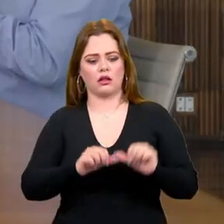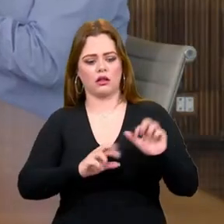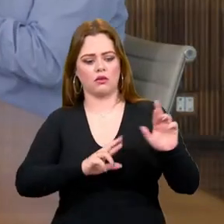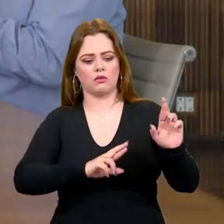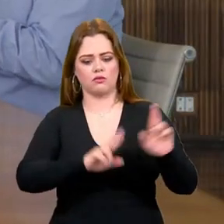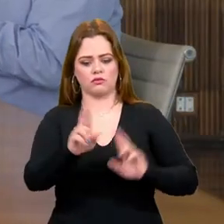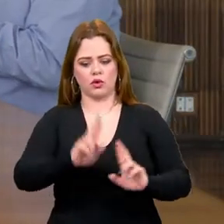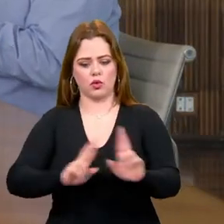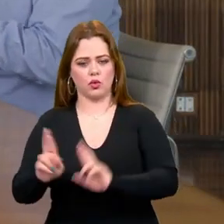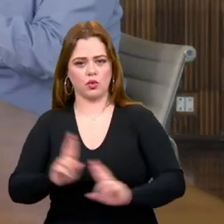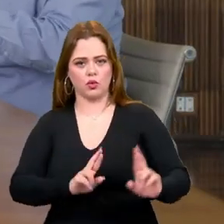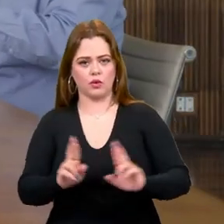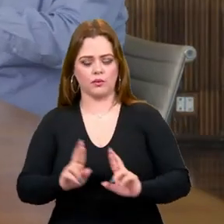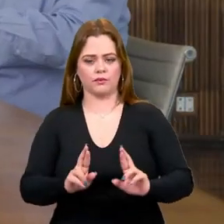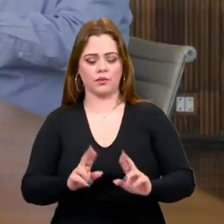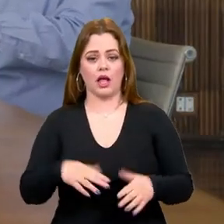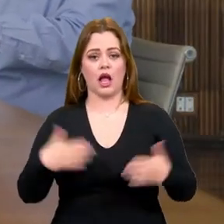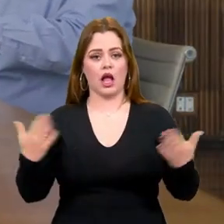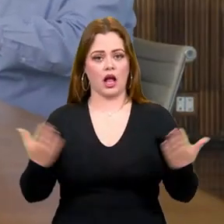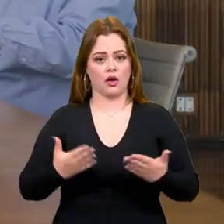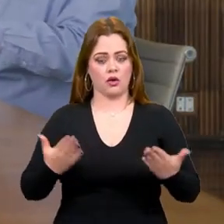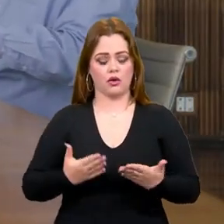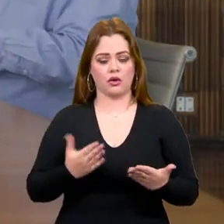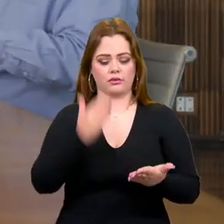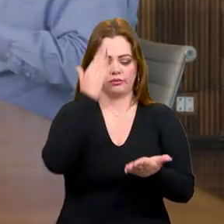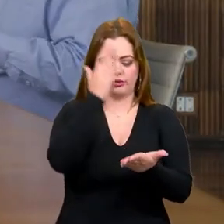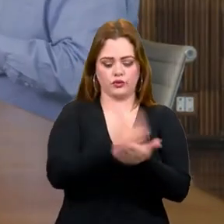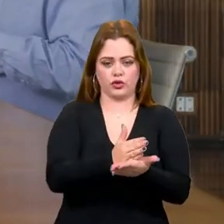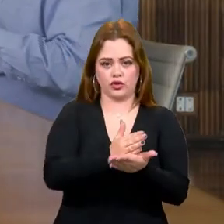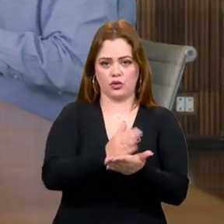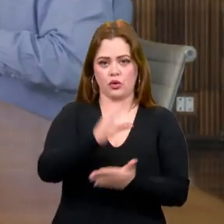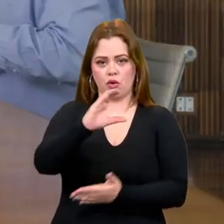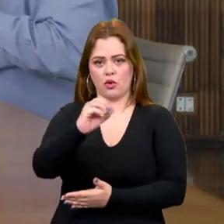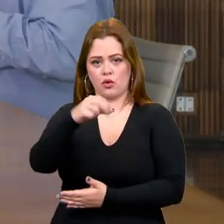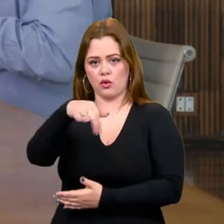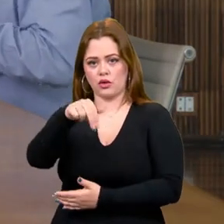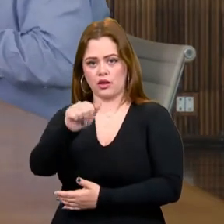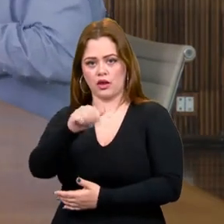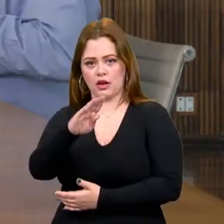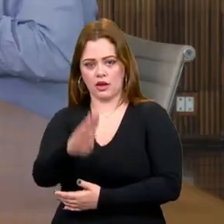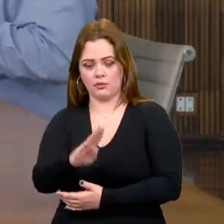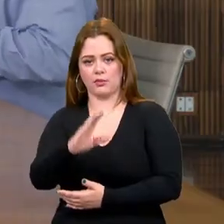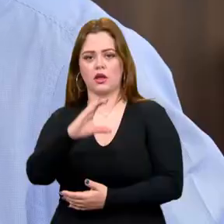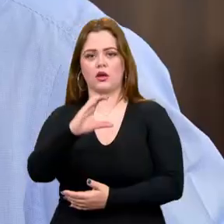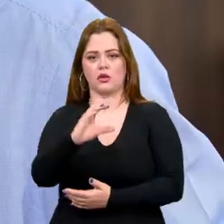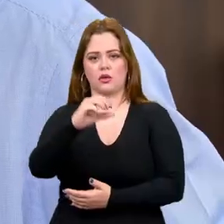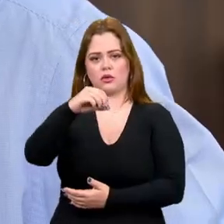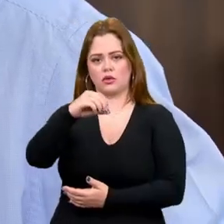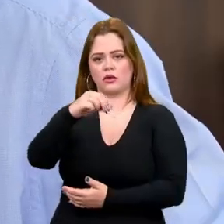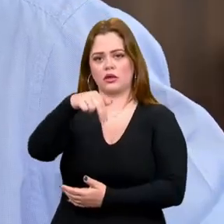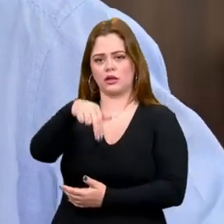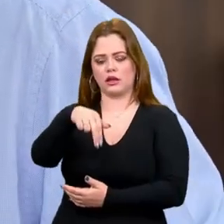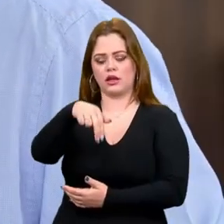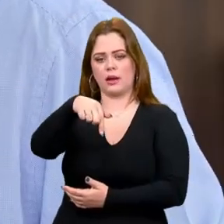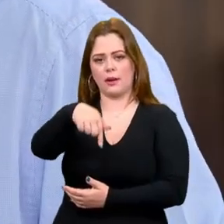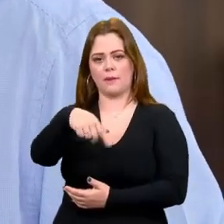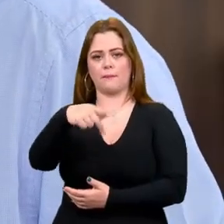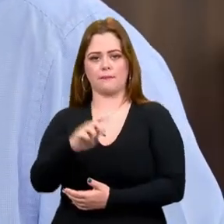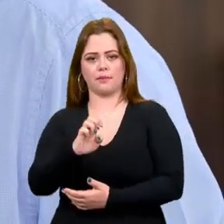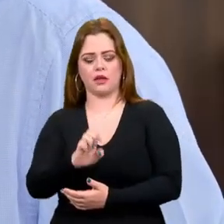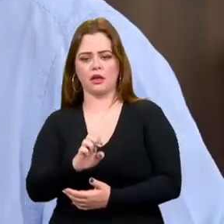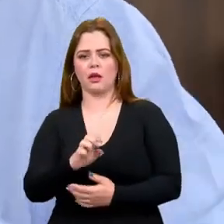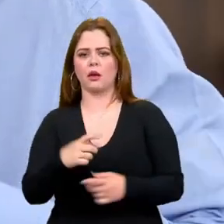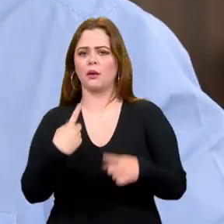Conab com a agricultura familiar e Agricultura Empresarial porque porque é preciso que a gente tenha um estoque